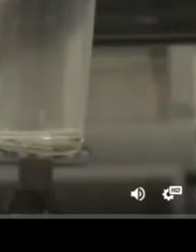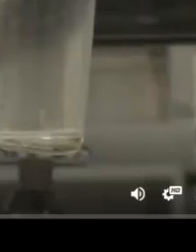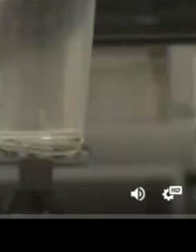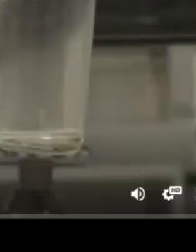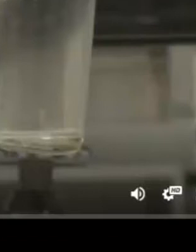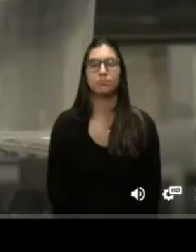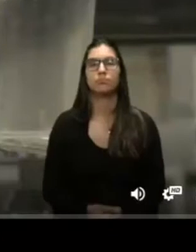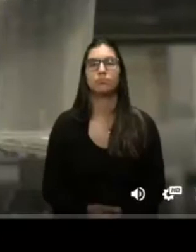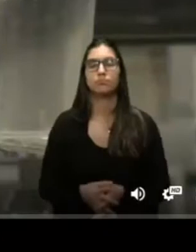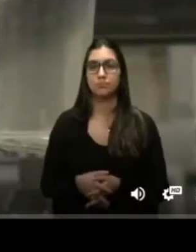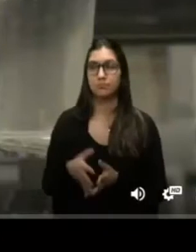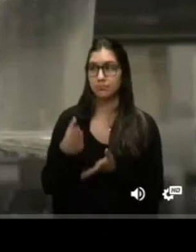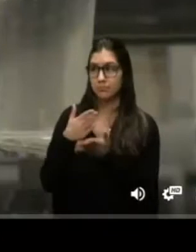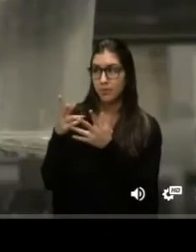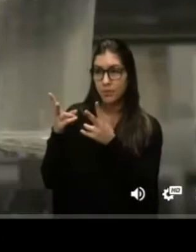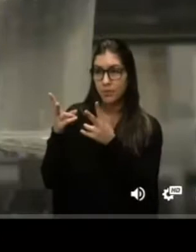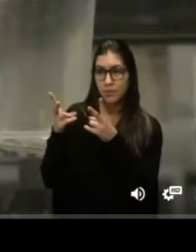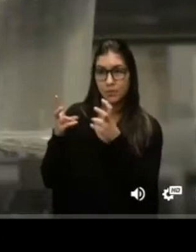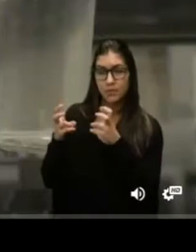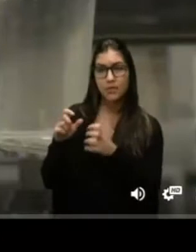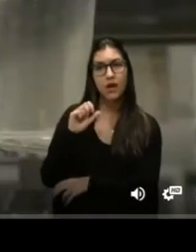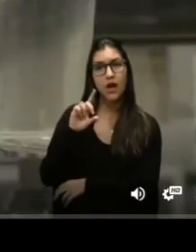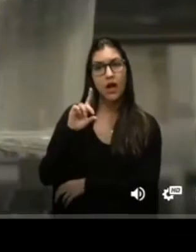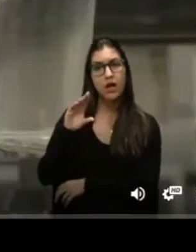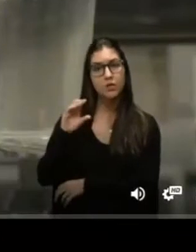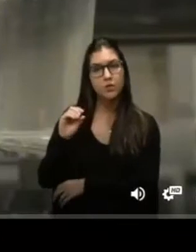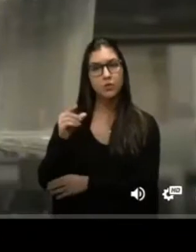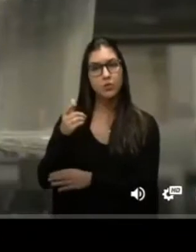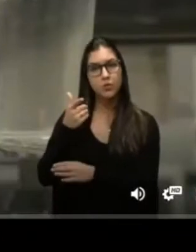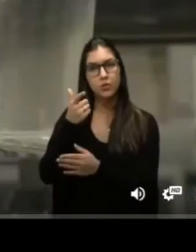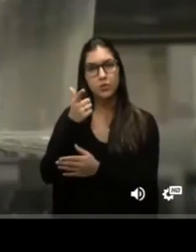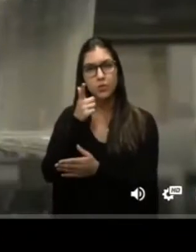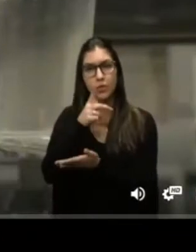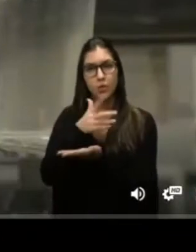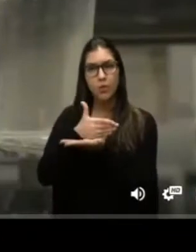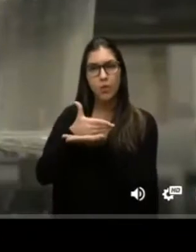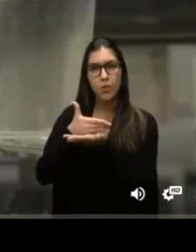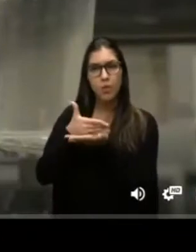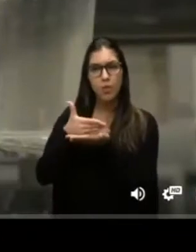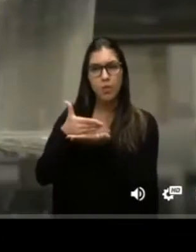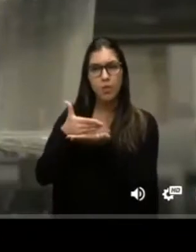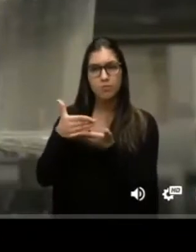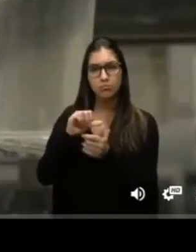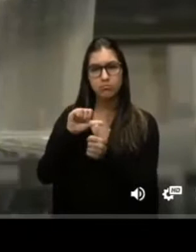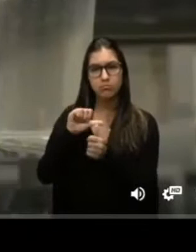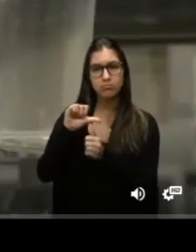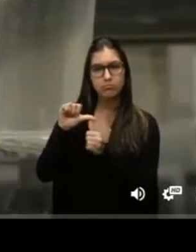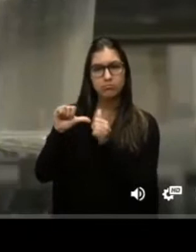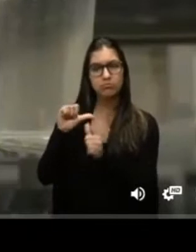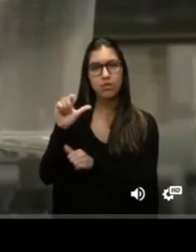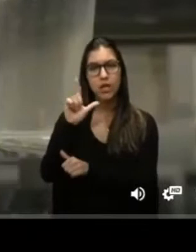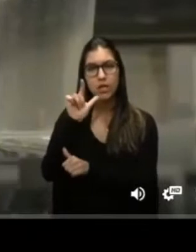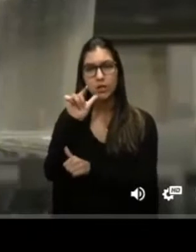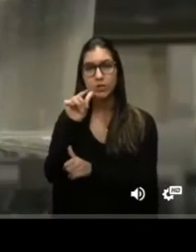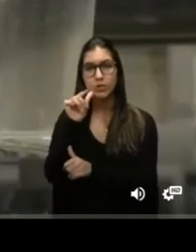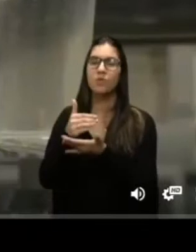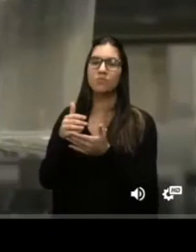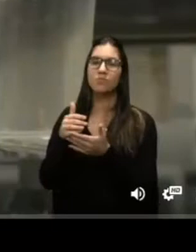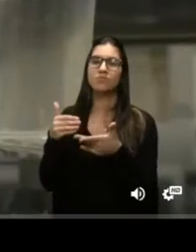Então, começar a observar que o ácido salicílico está entrando está passando de fase para o estado líquido, nós começamos